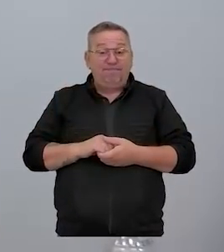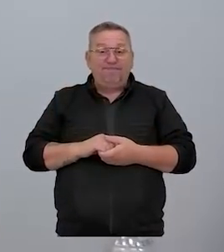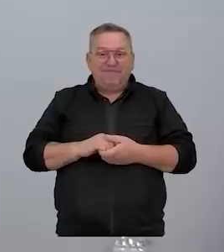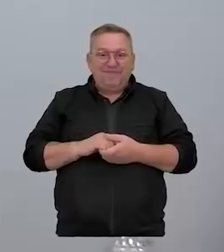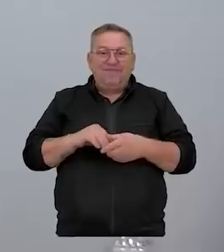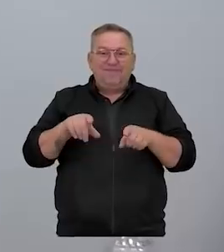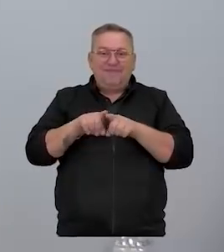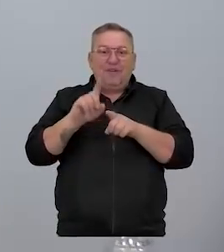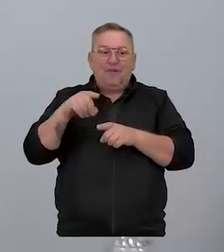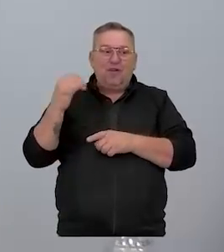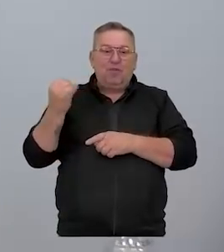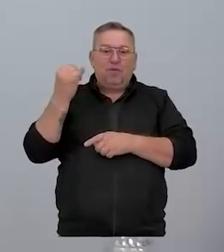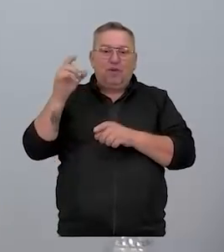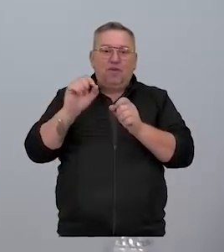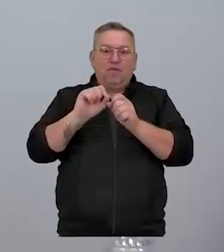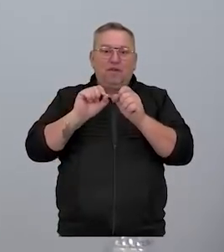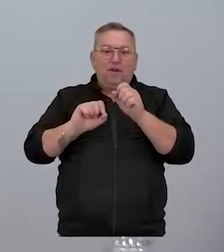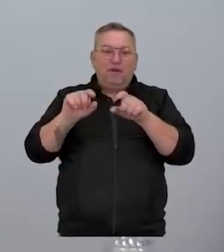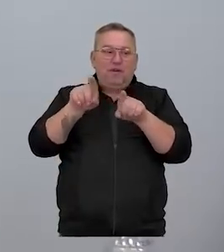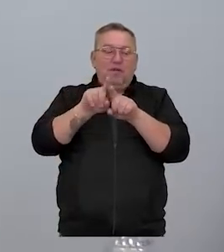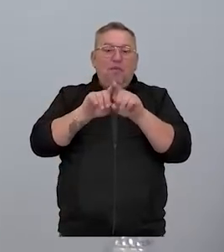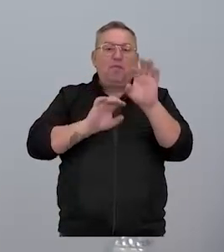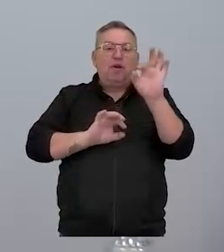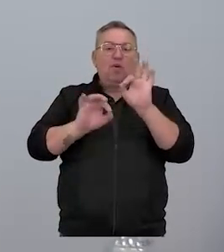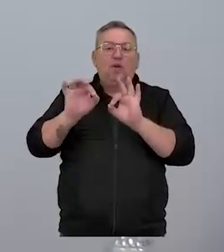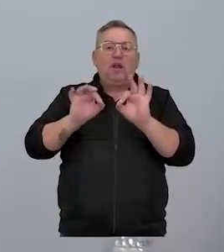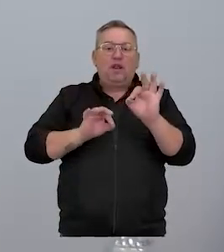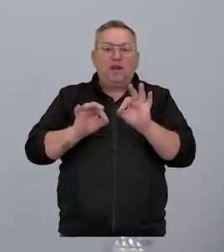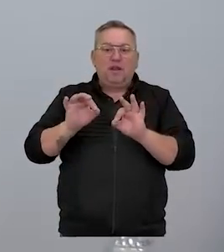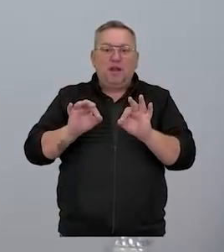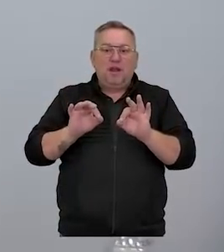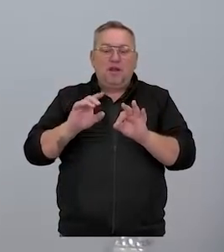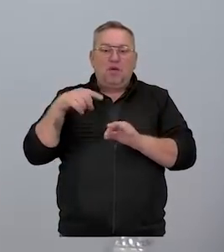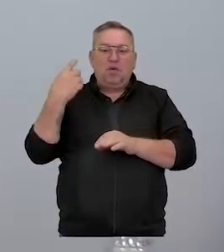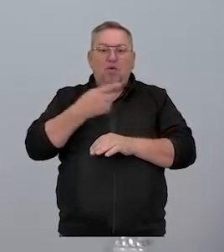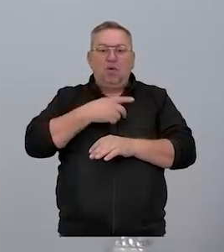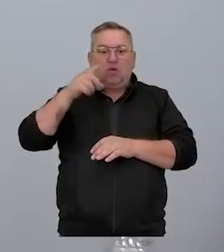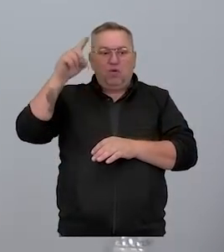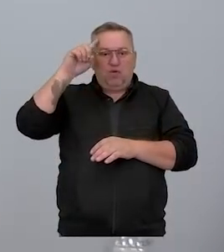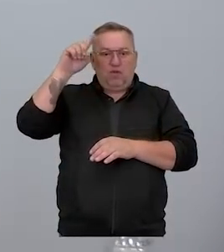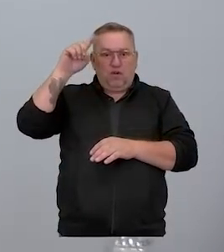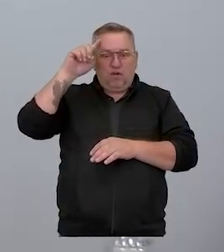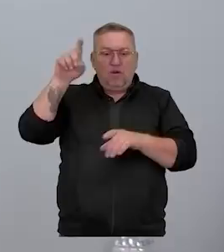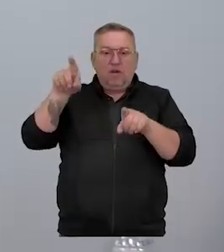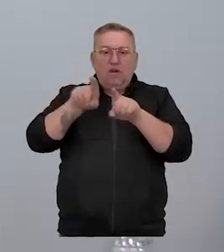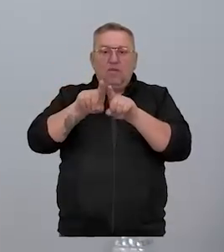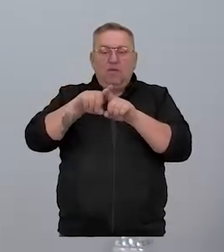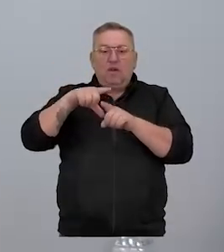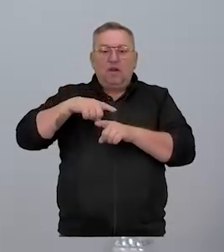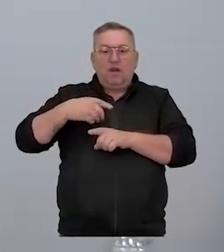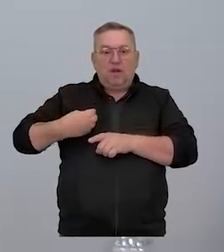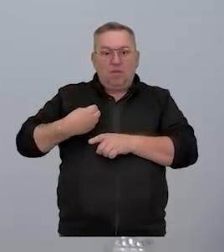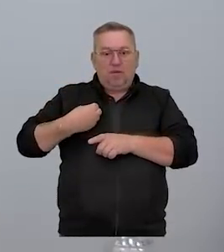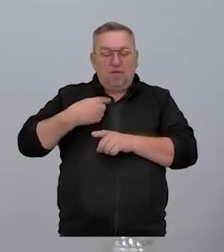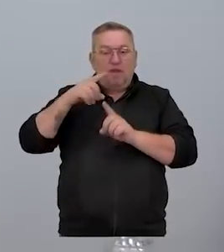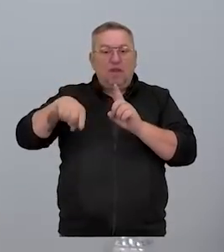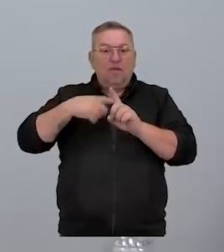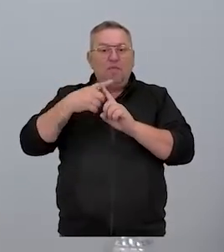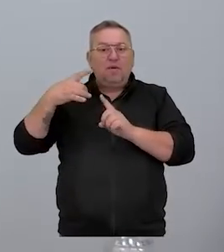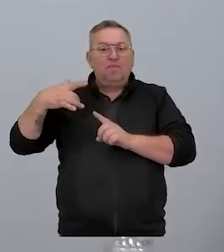é super importante, como vocês disseram aí, para organizarmos, né, o nosso dia a dia aí, e ter uma vida mais saudável